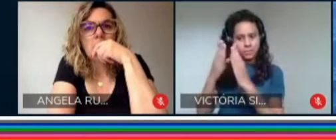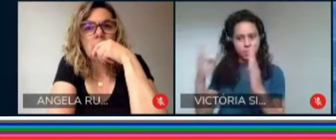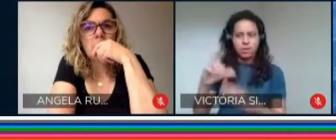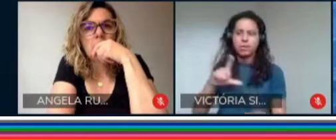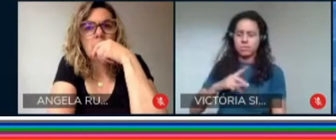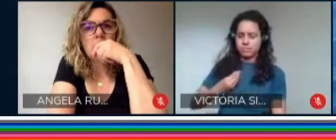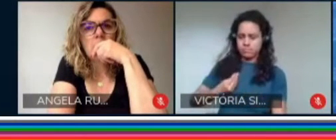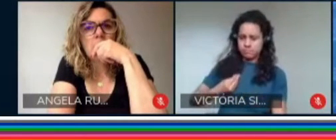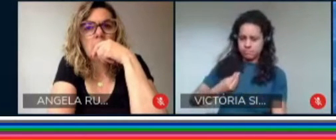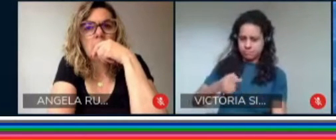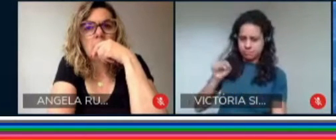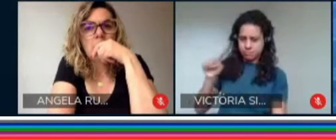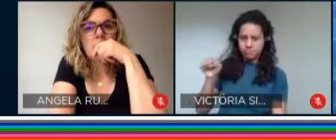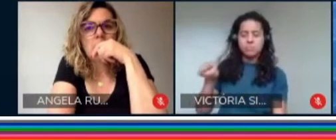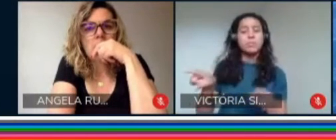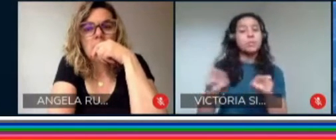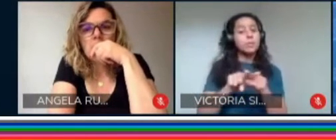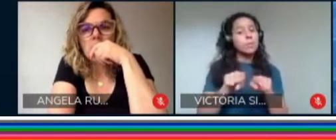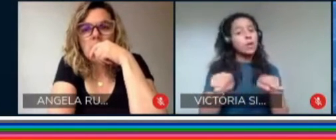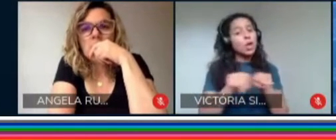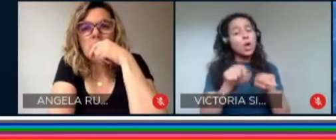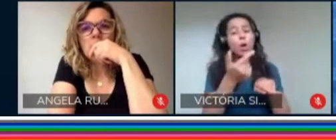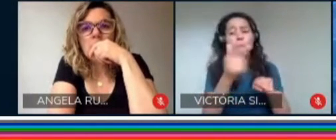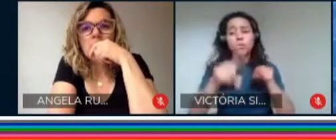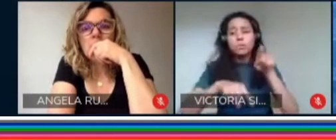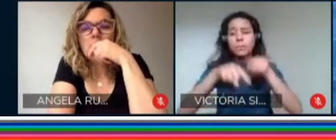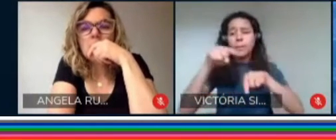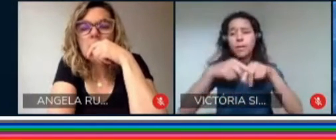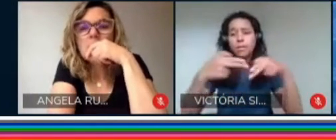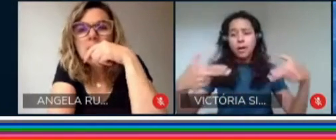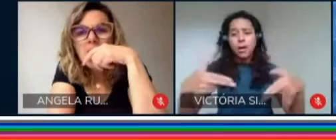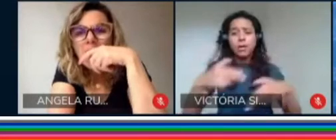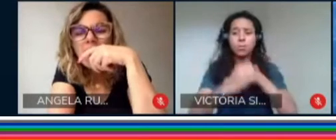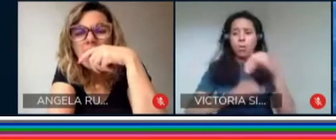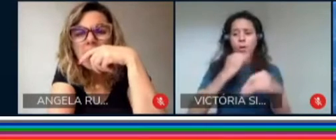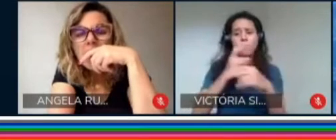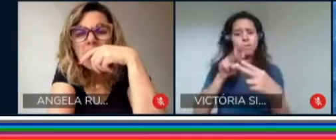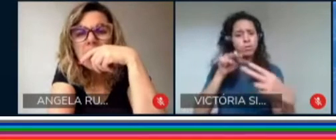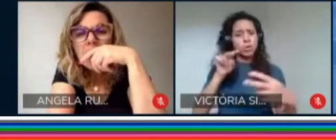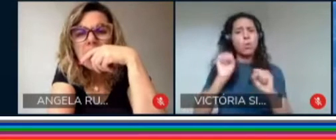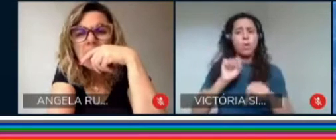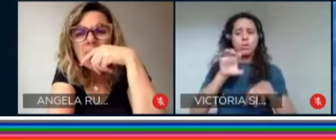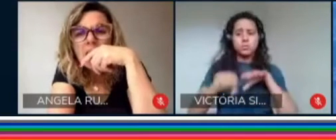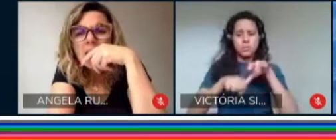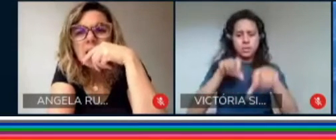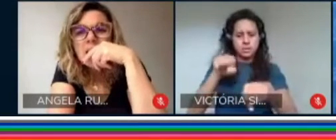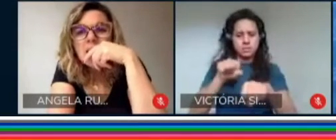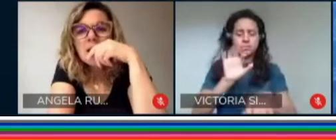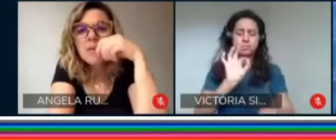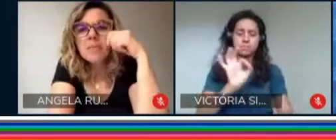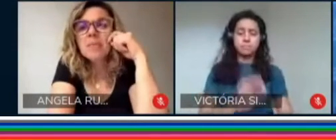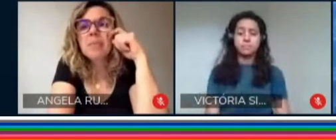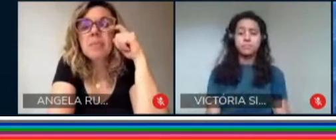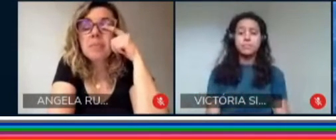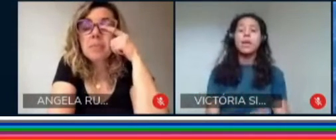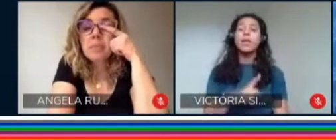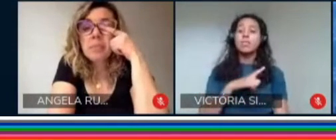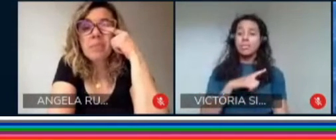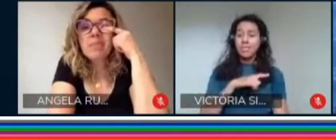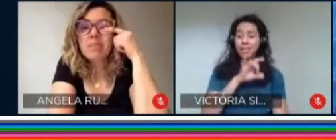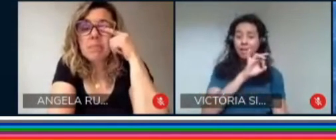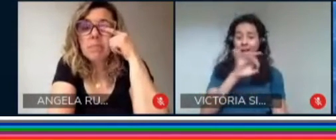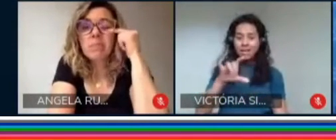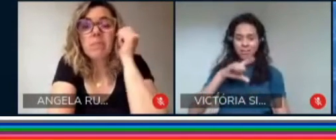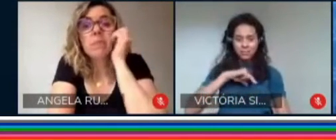online. Então ali vocês podem ver que tem uma legenda em que é informada em cada uma das bases de